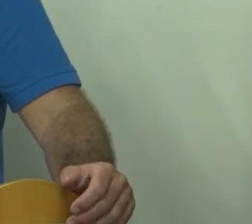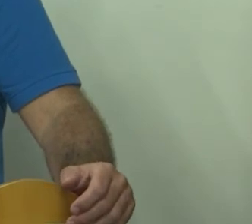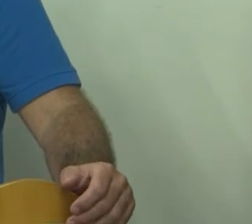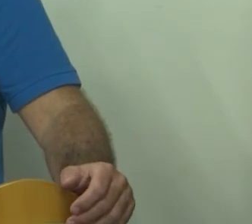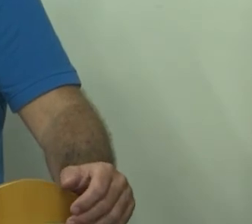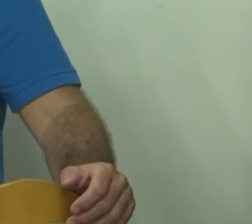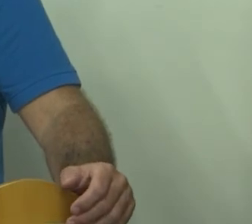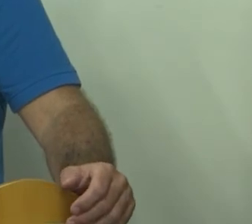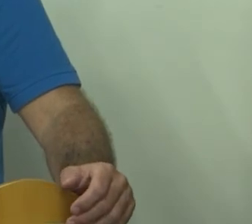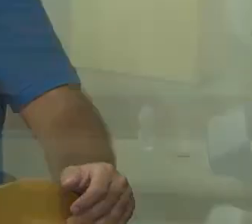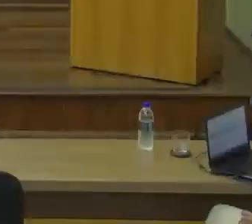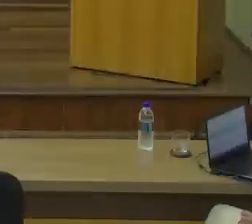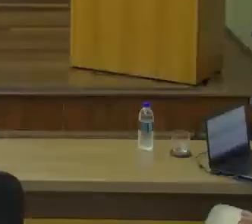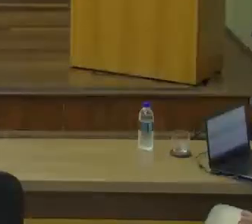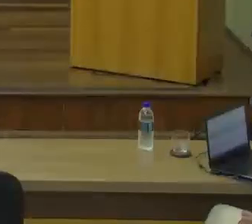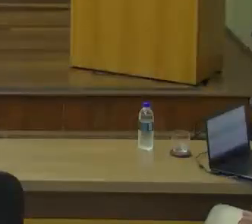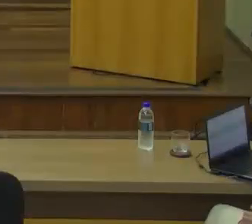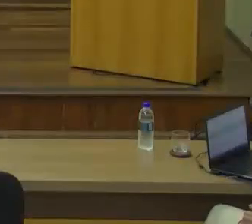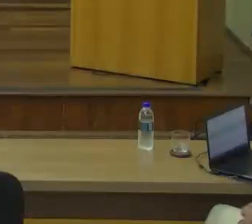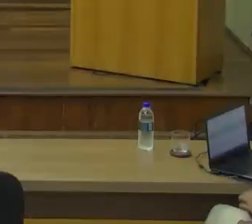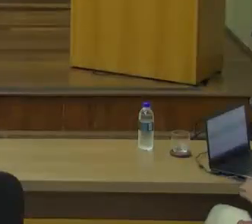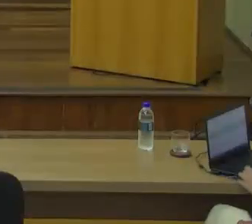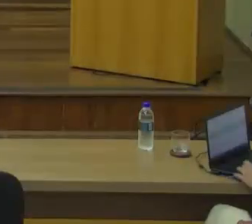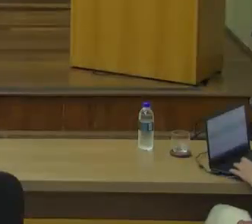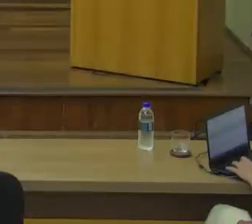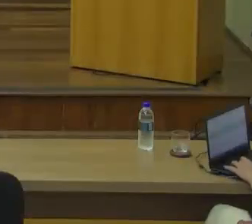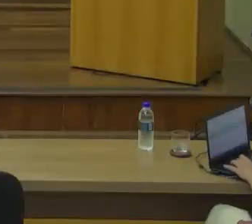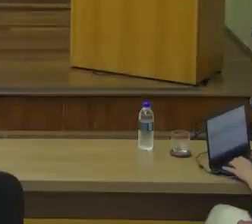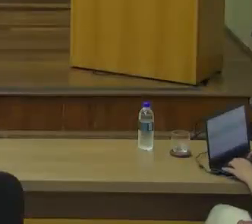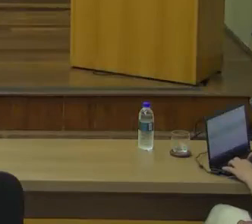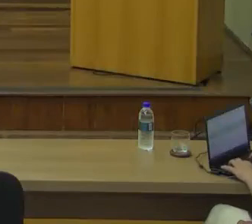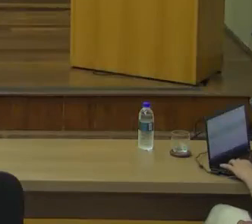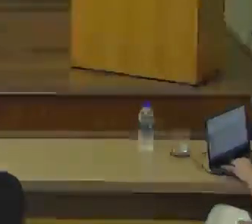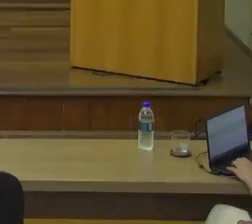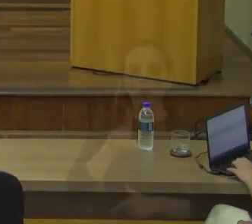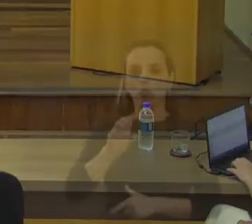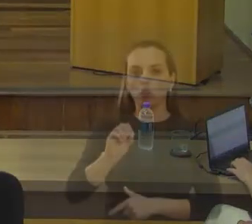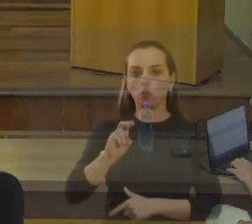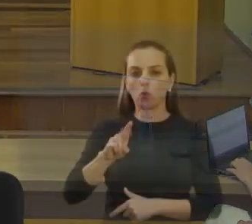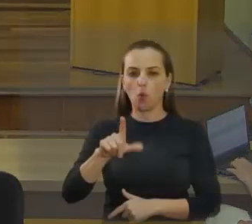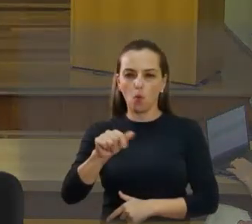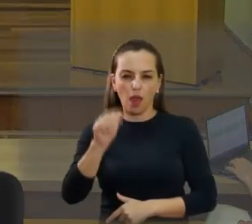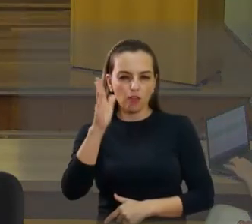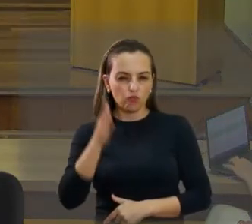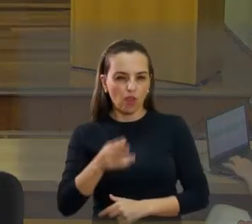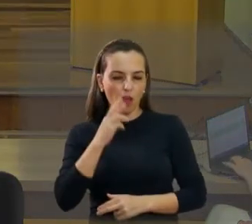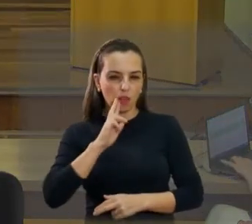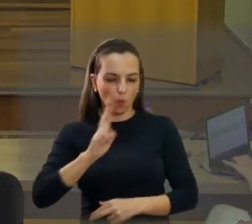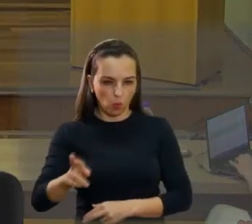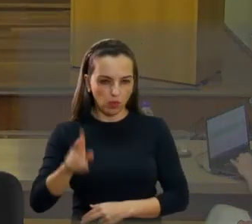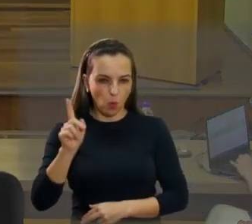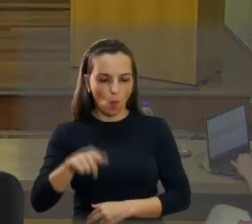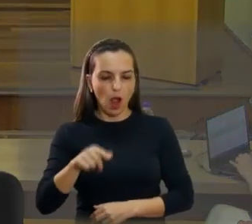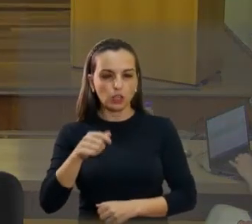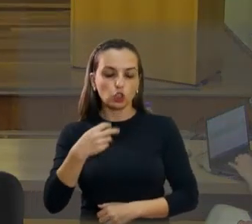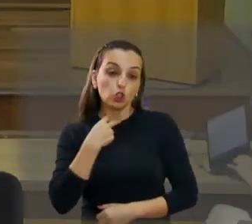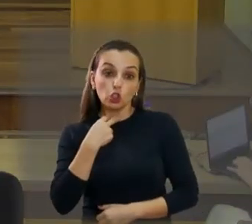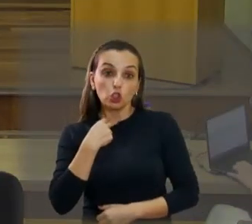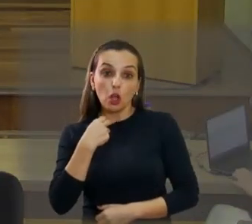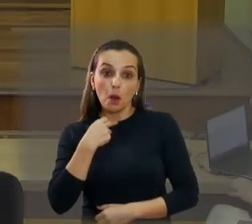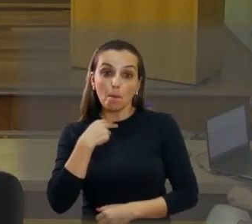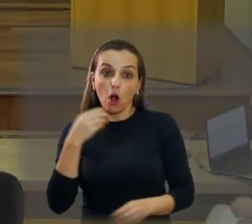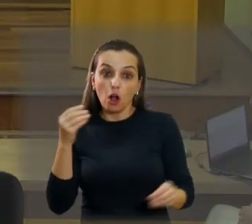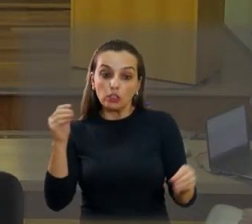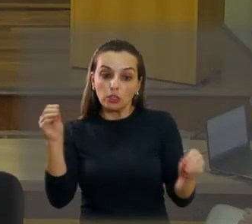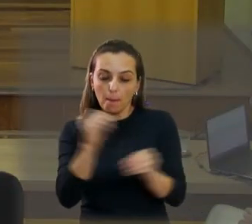tem uma pergunta também que fala em relação às doulas, mas talvez o senhor já tenha respondido essa questão de não poder alternar quem estará lá. Então,